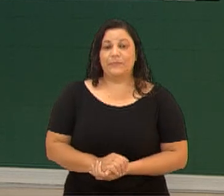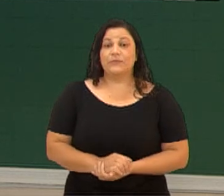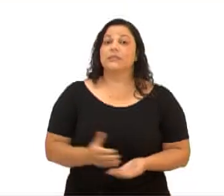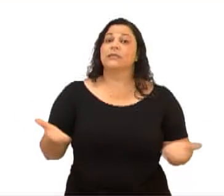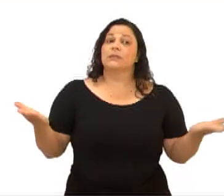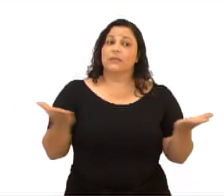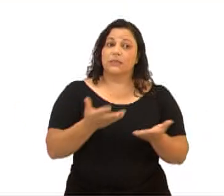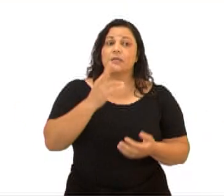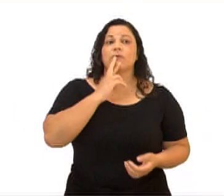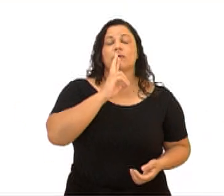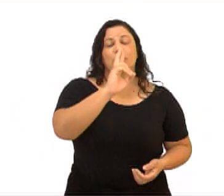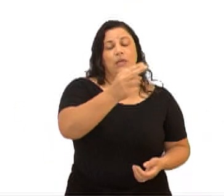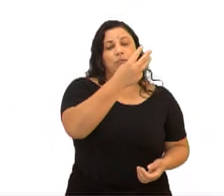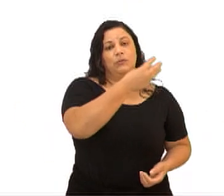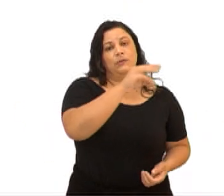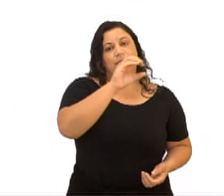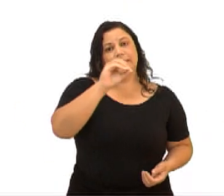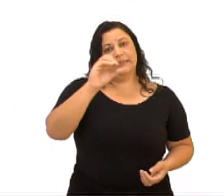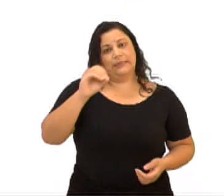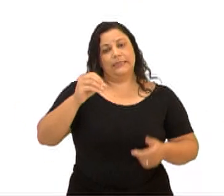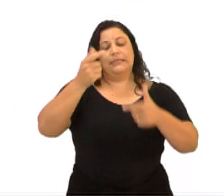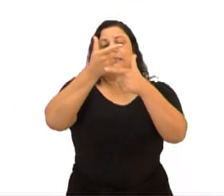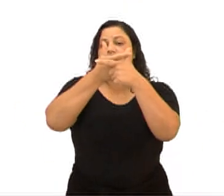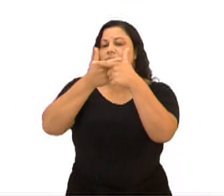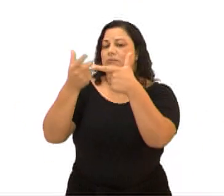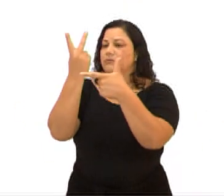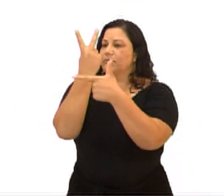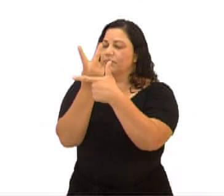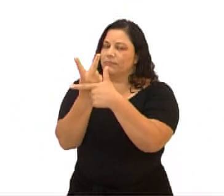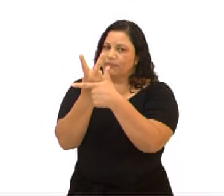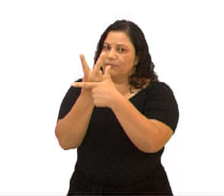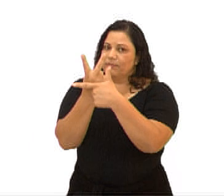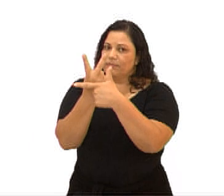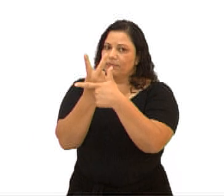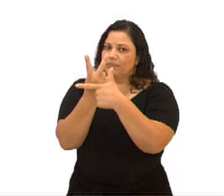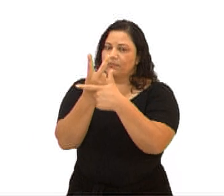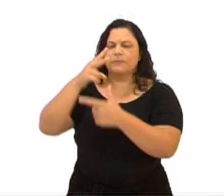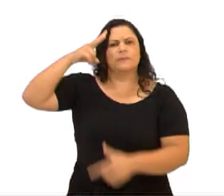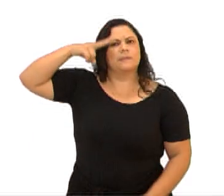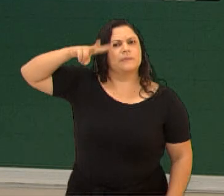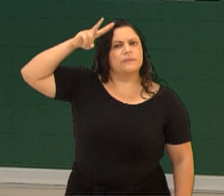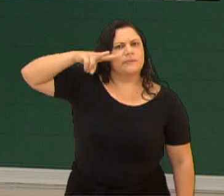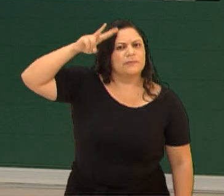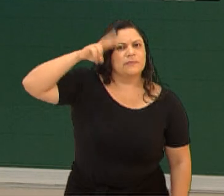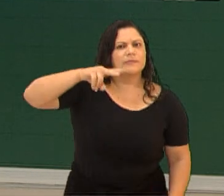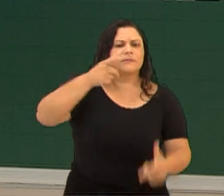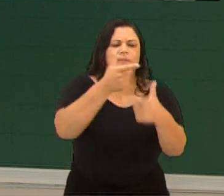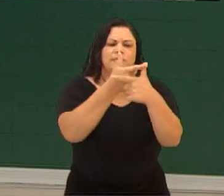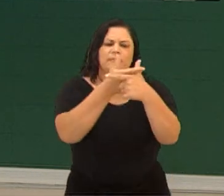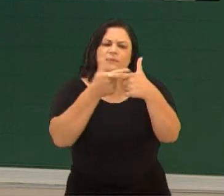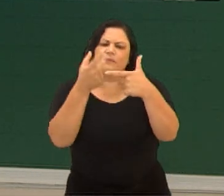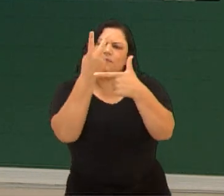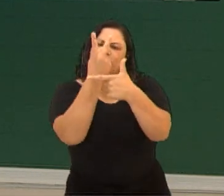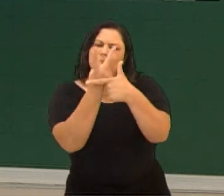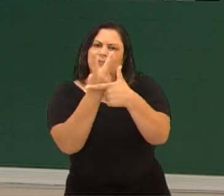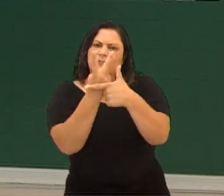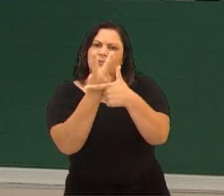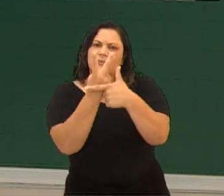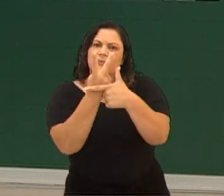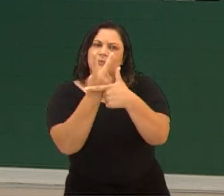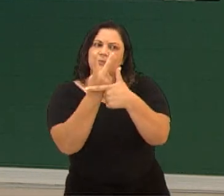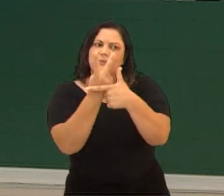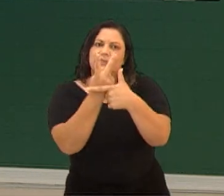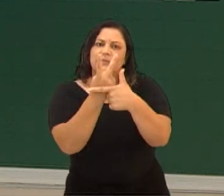ter 300. E 300 divididos por 2. Lembra, dividir por 2 é você pegar